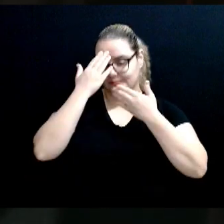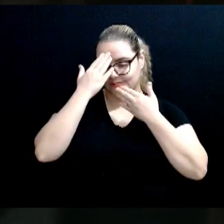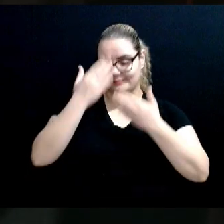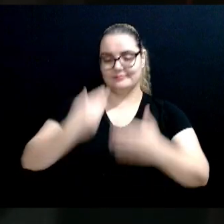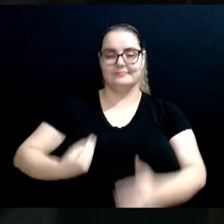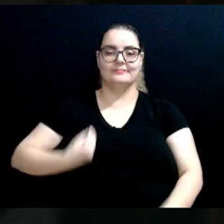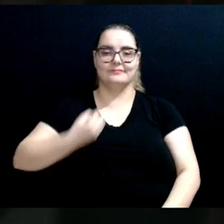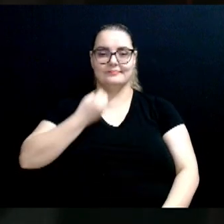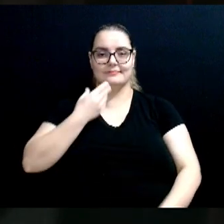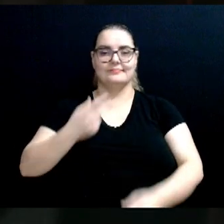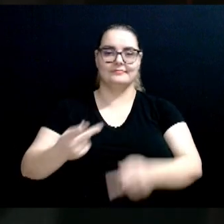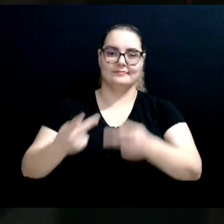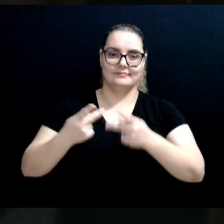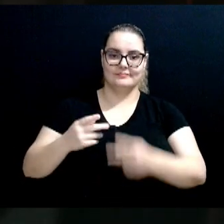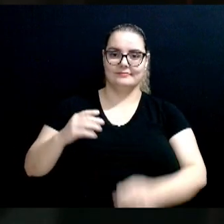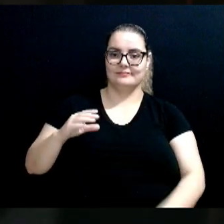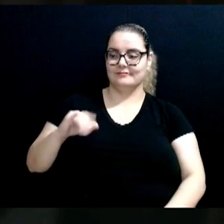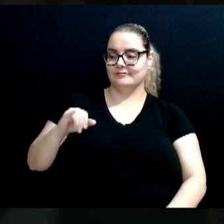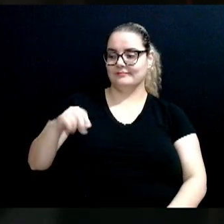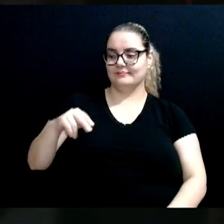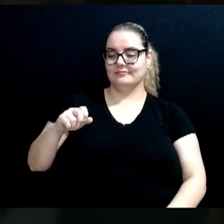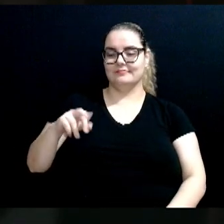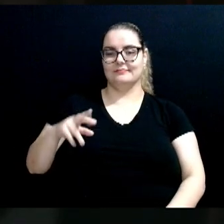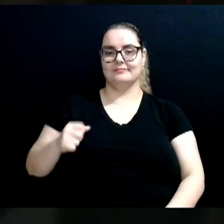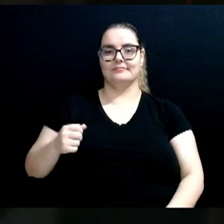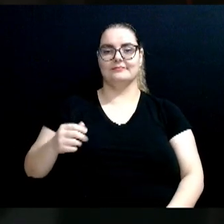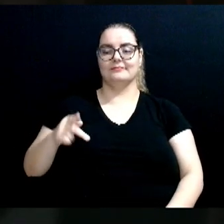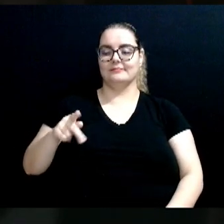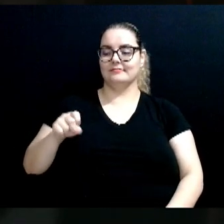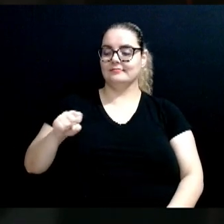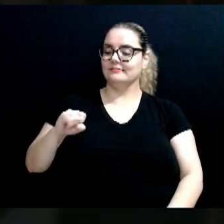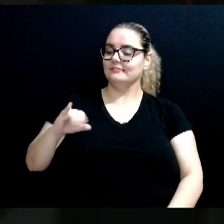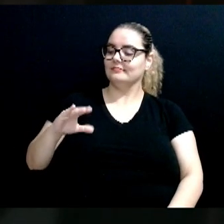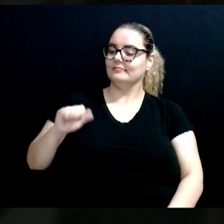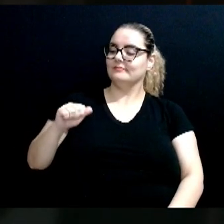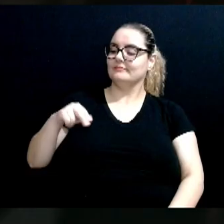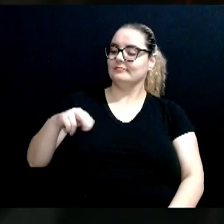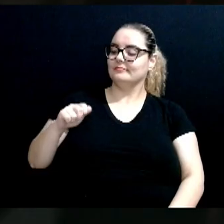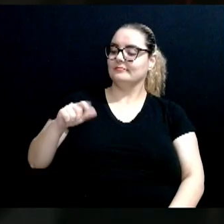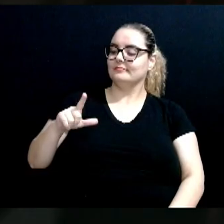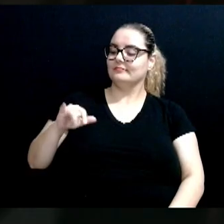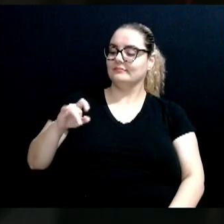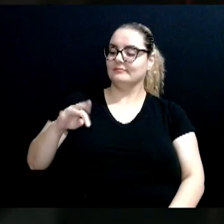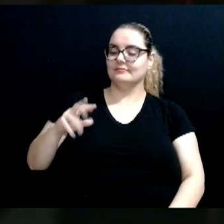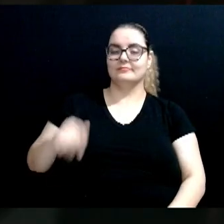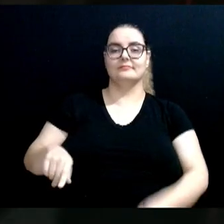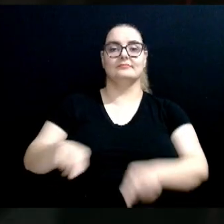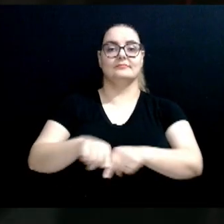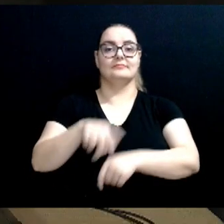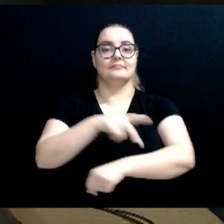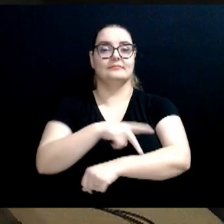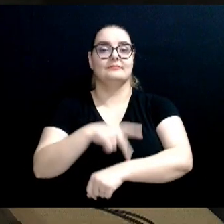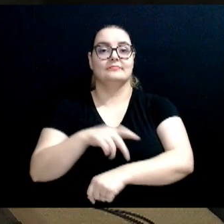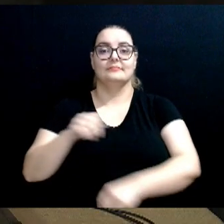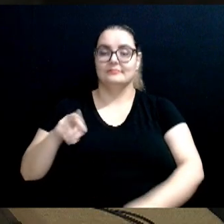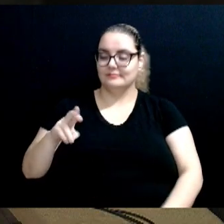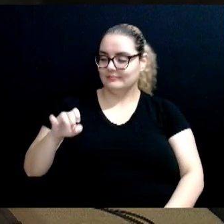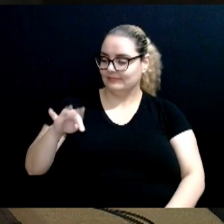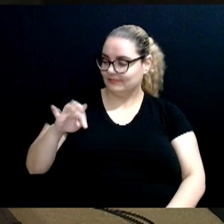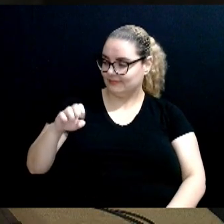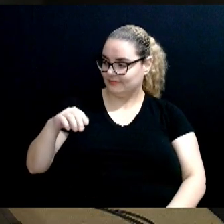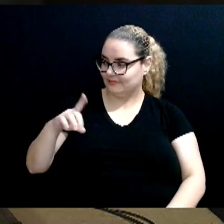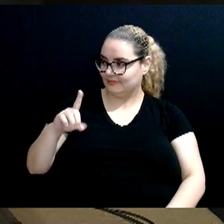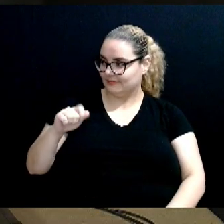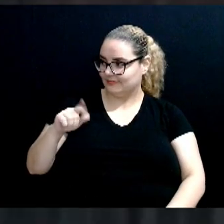a Sinara Cordeiro, psicanalista e pedagoga e também orientadora parental. Seja muito bem-vinda. Bom dia para